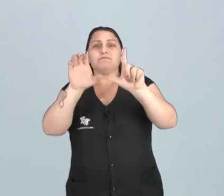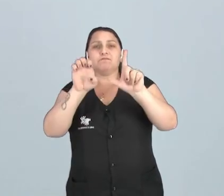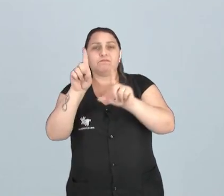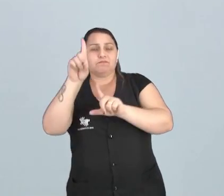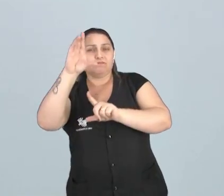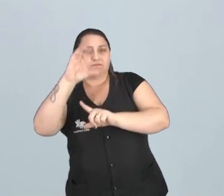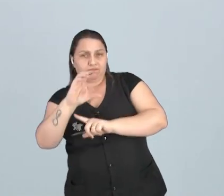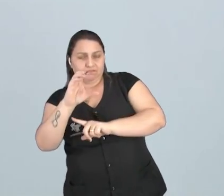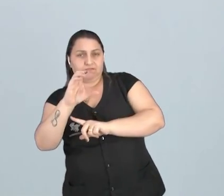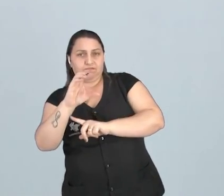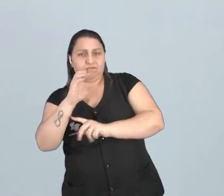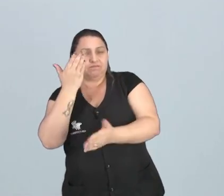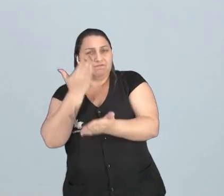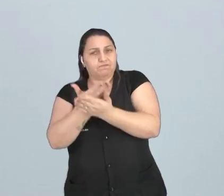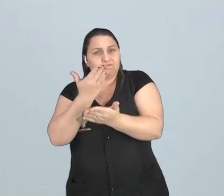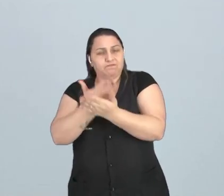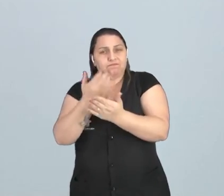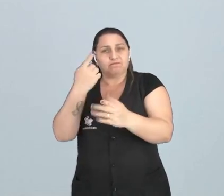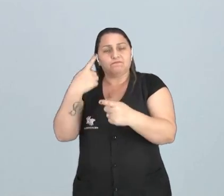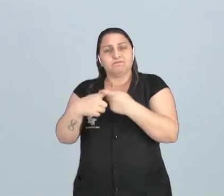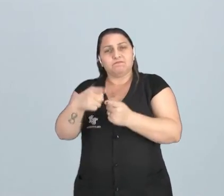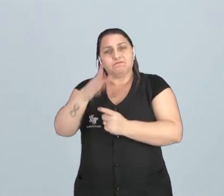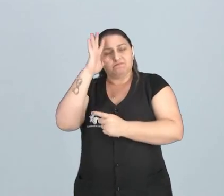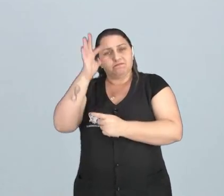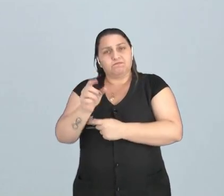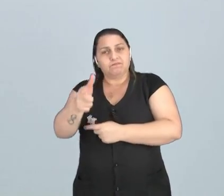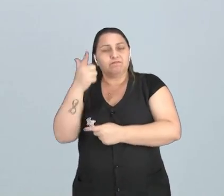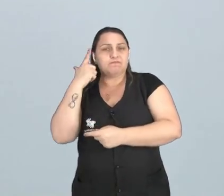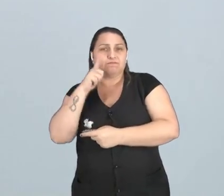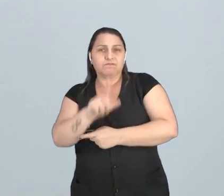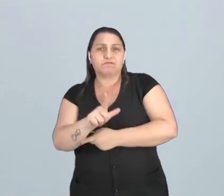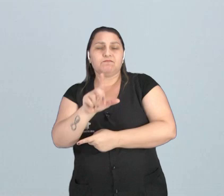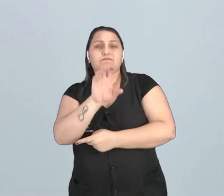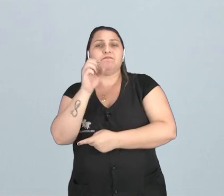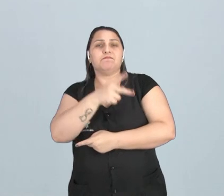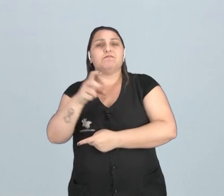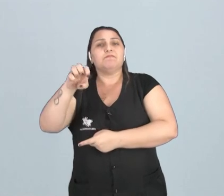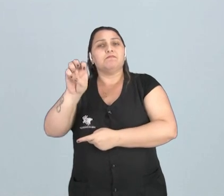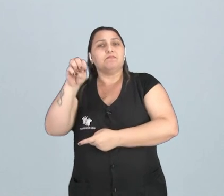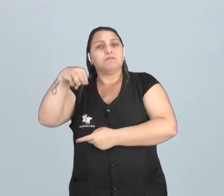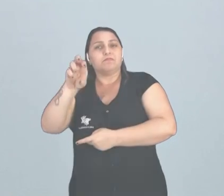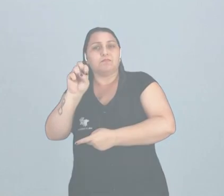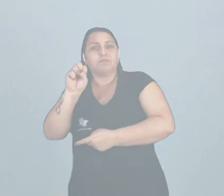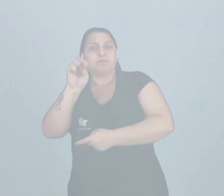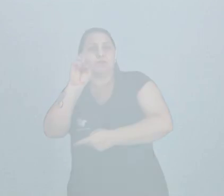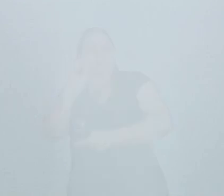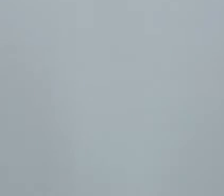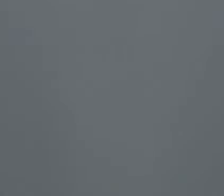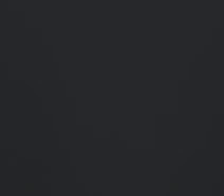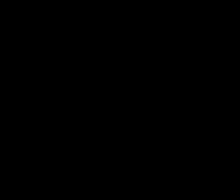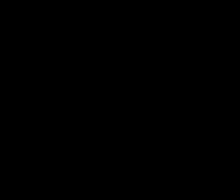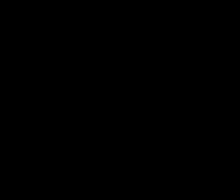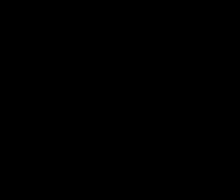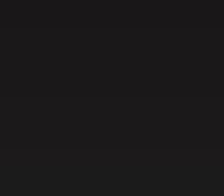Eduque e o quê? Estude, porque eu tenho certeza que você vai conseguir. Sou o professor Emerson, até a próxima.